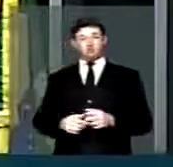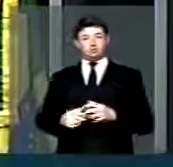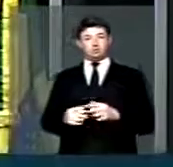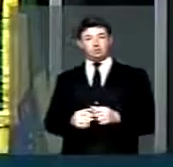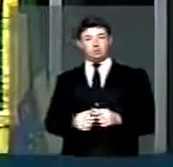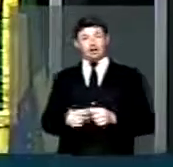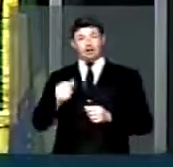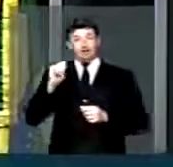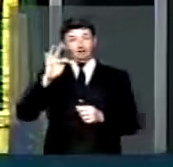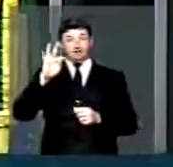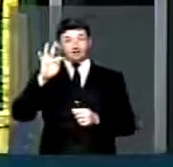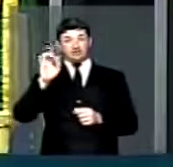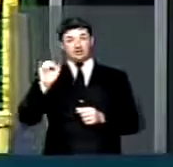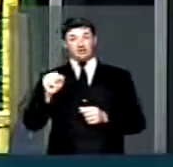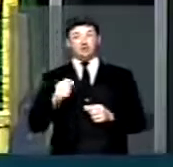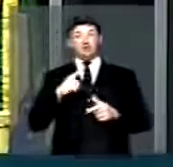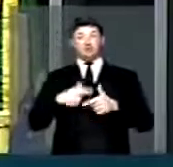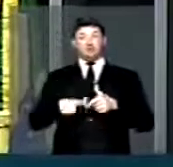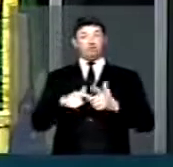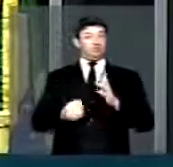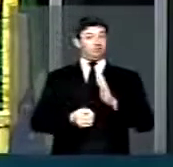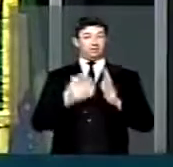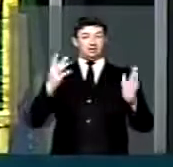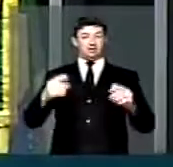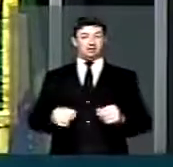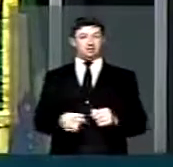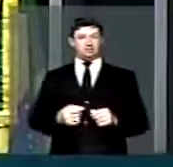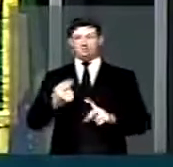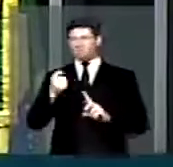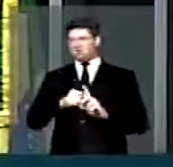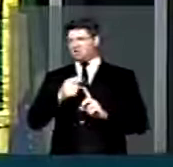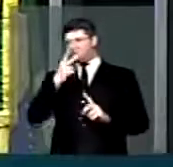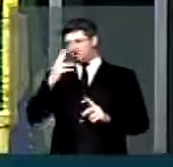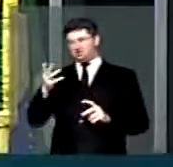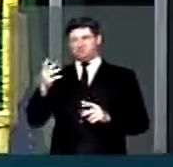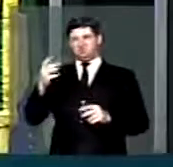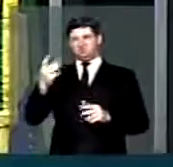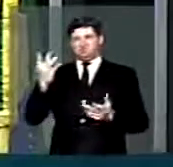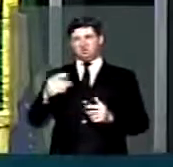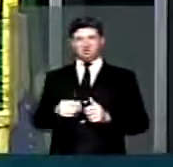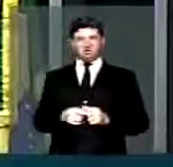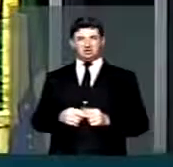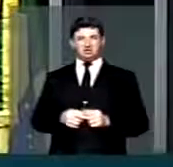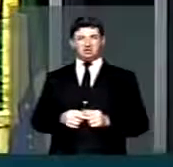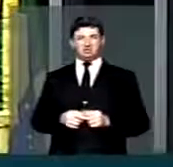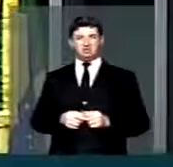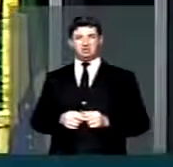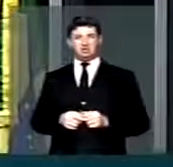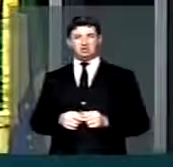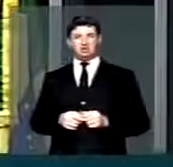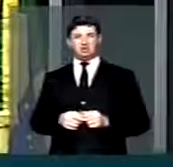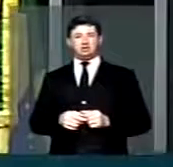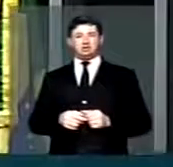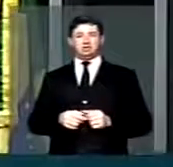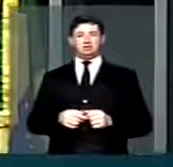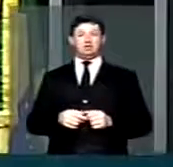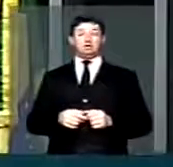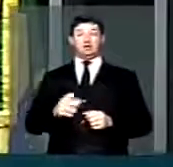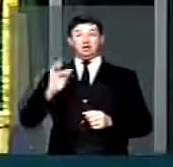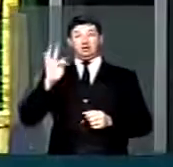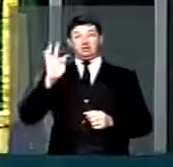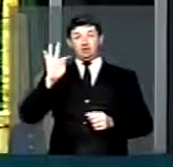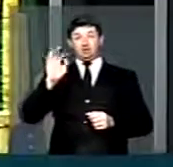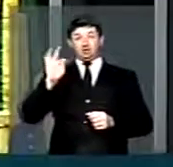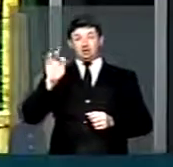no FGTS. Saíram dados faz menos de um mês, ou um pouco mais de um mês, saíram os dados de que o